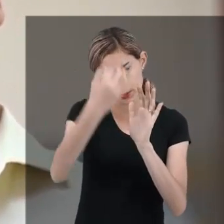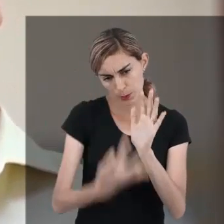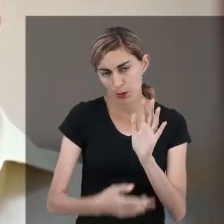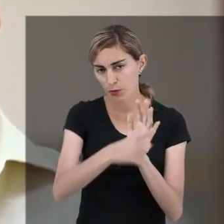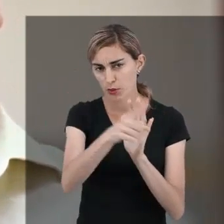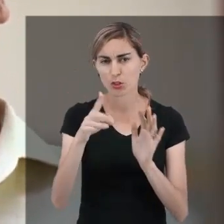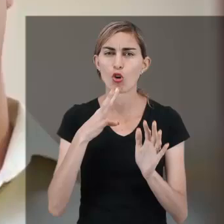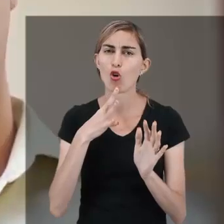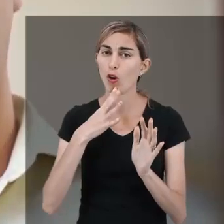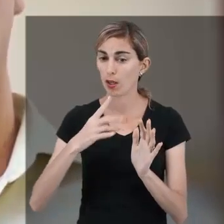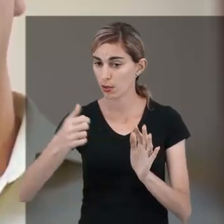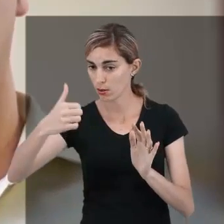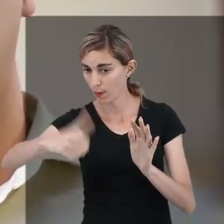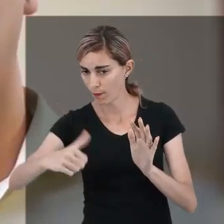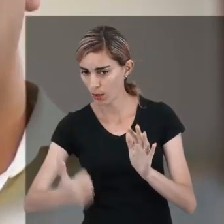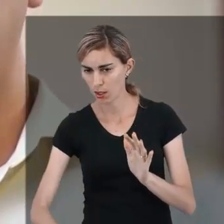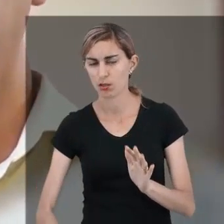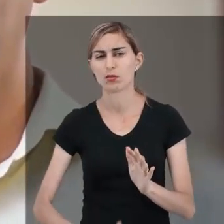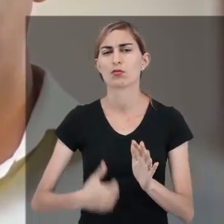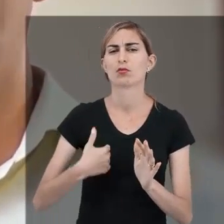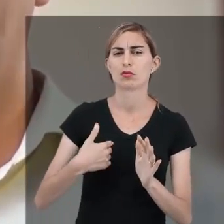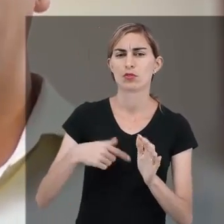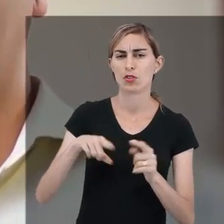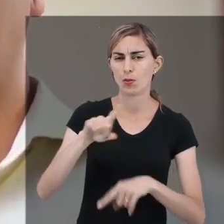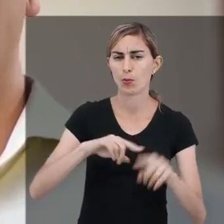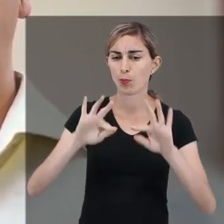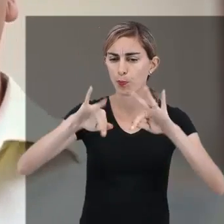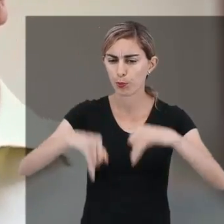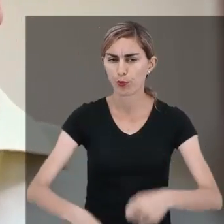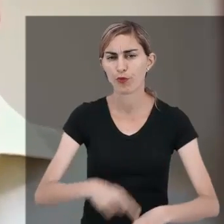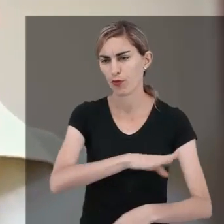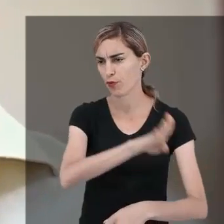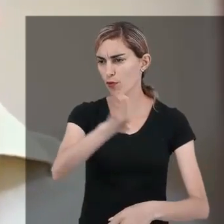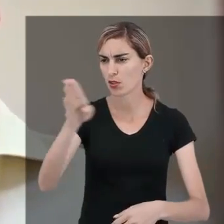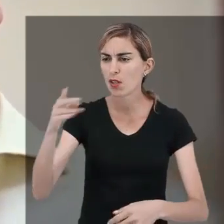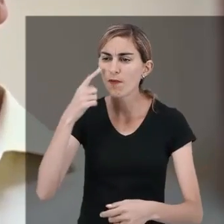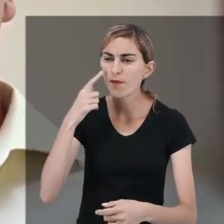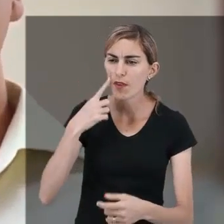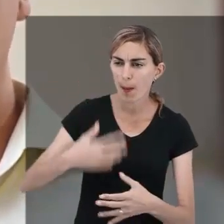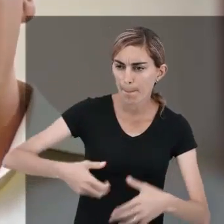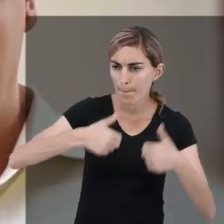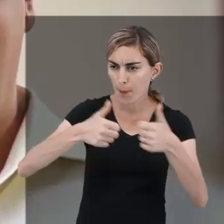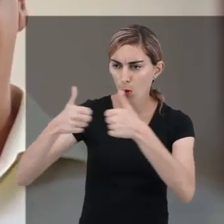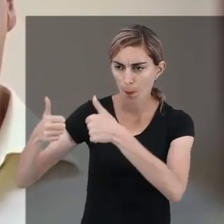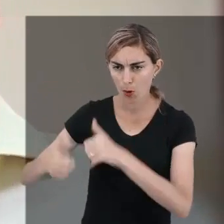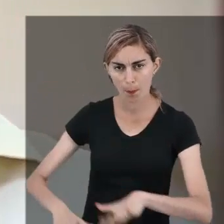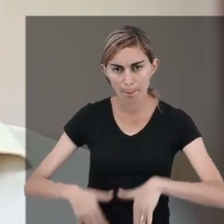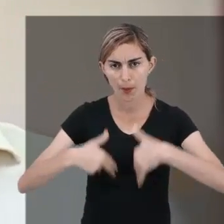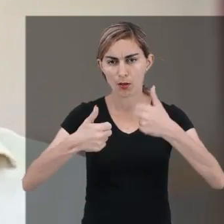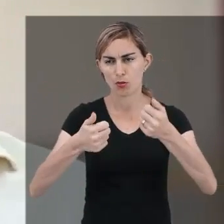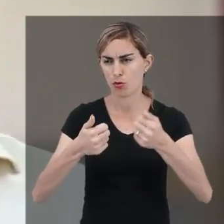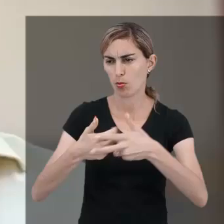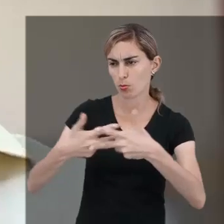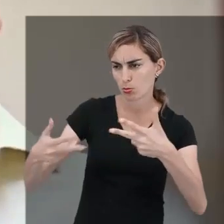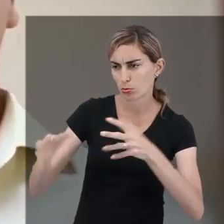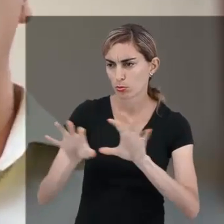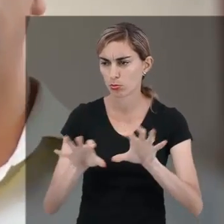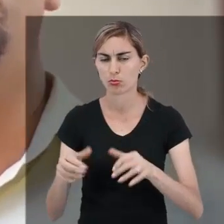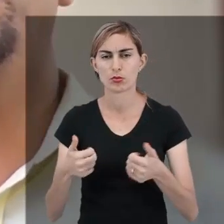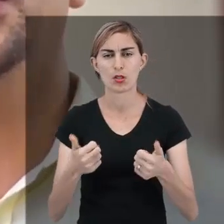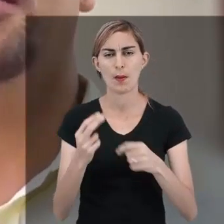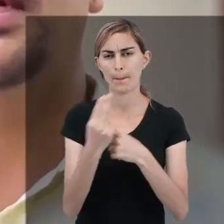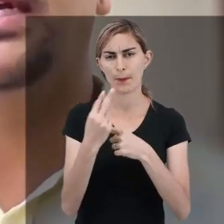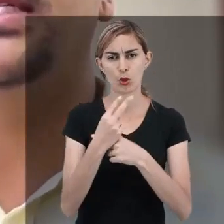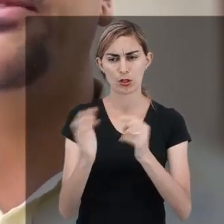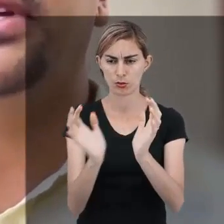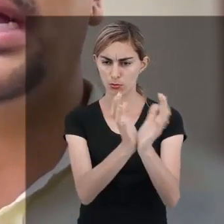reconhece, você avalia, você determina o controle e, por fim, você vai avaliar a eficácia desse equipamento. Na proteção coletiva é